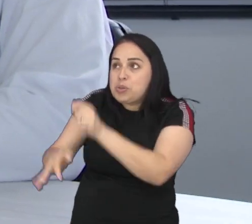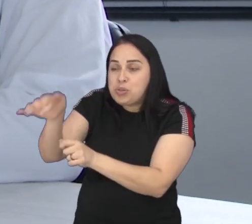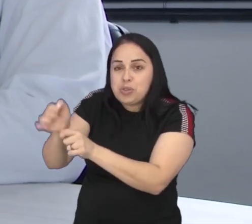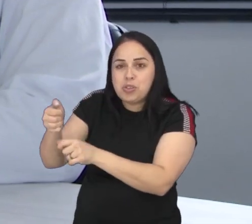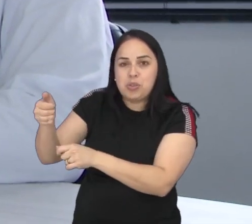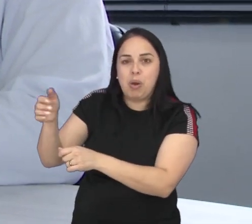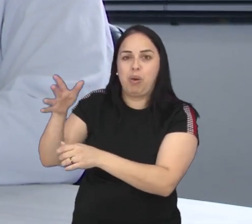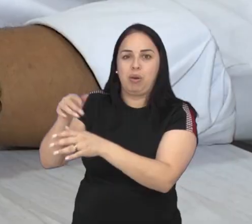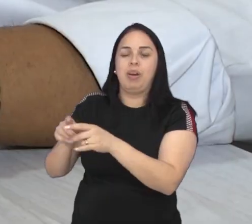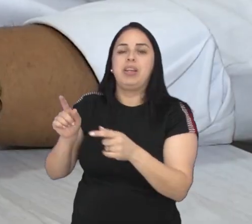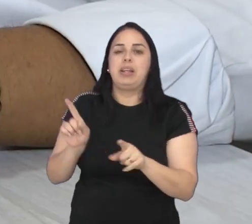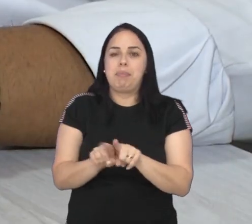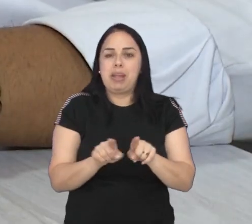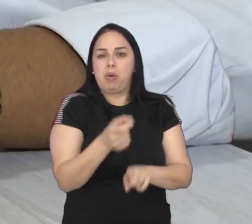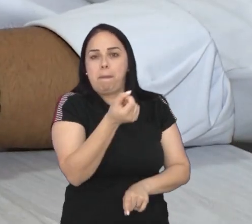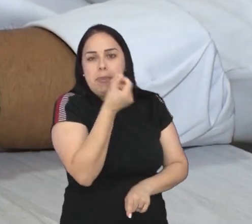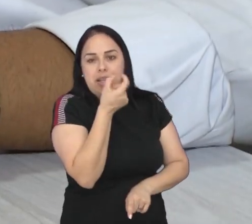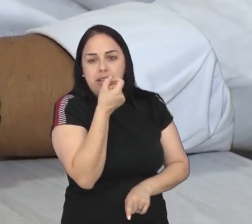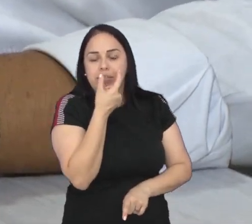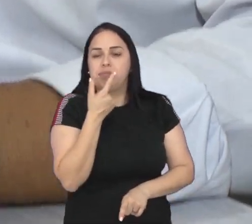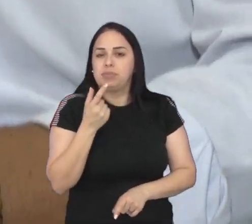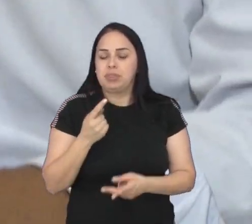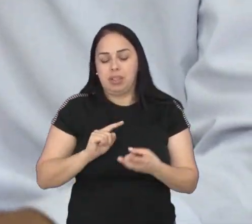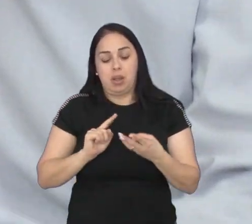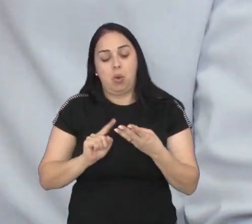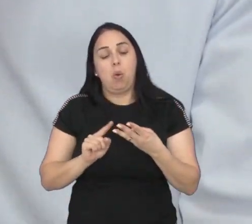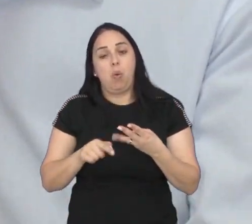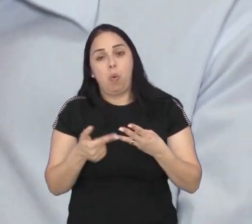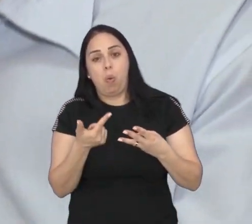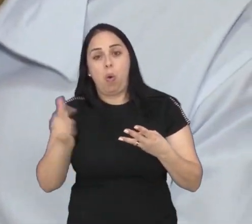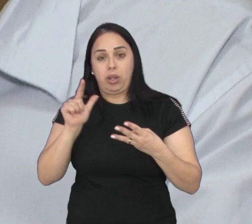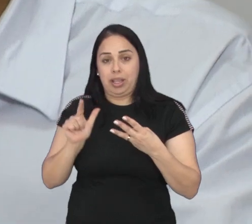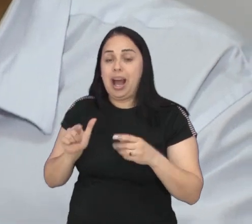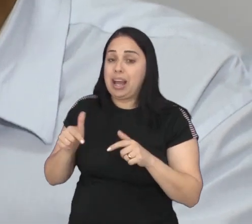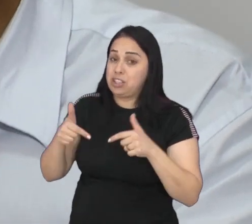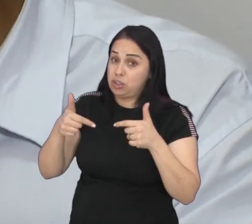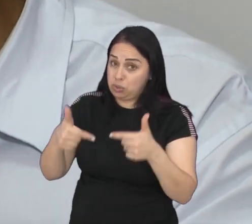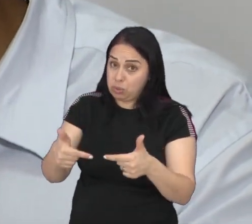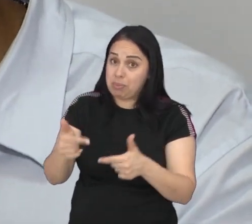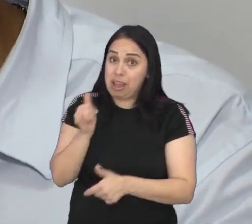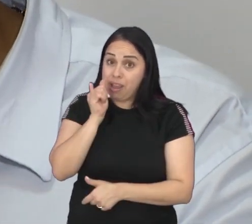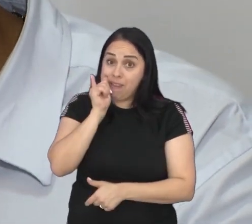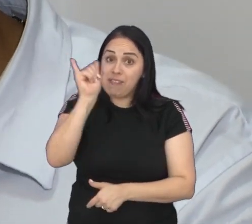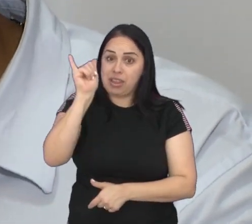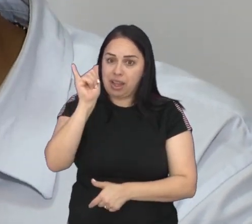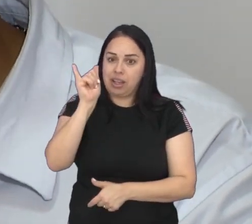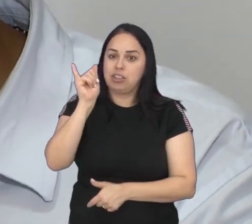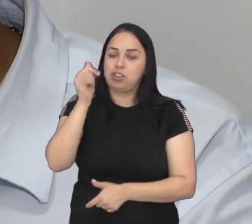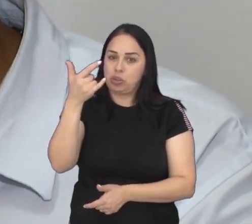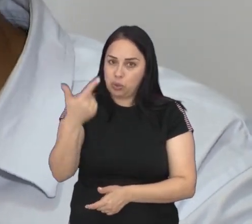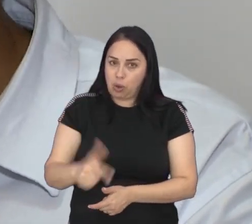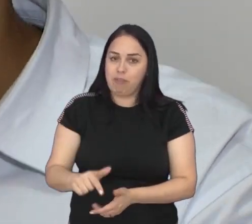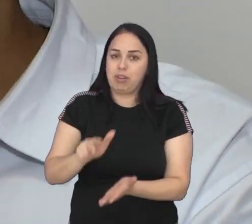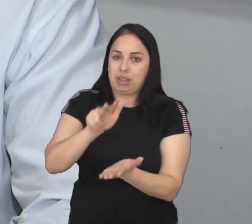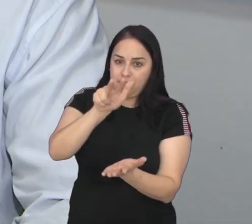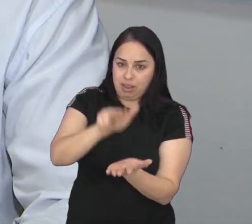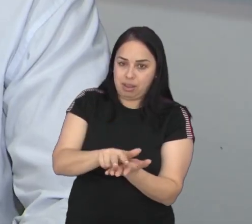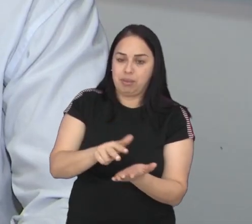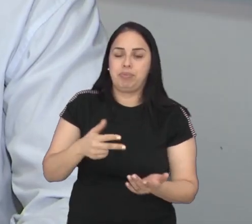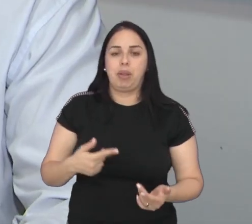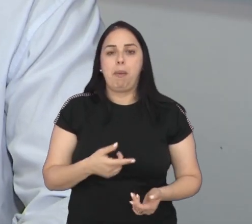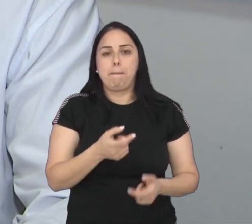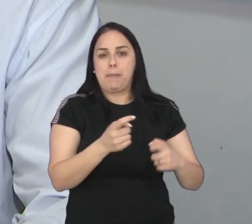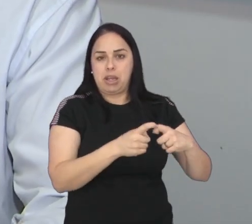da persiana aberta e do medicamento sempre em mãos, ele tomou outras medidas para não correr os mesmos riscos. O